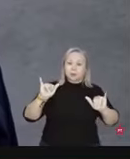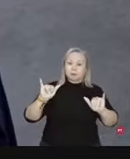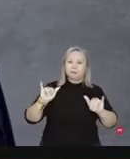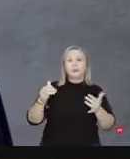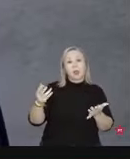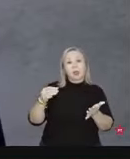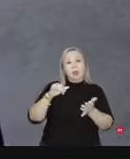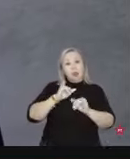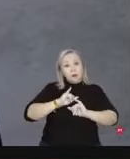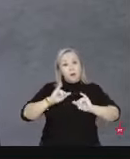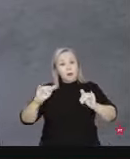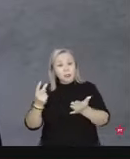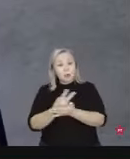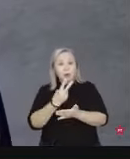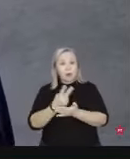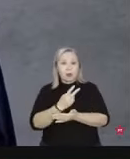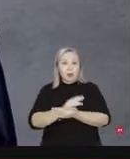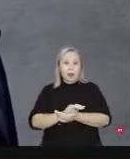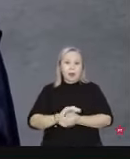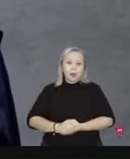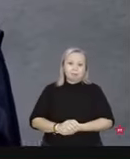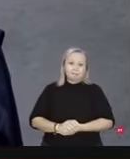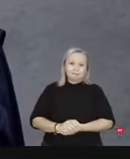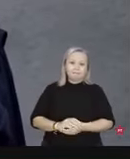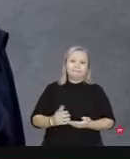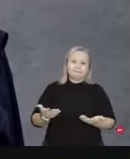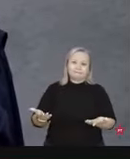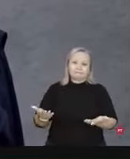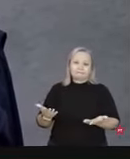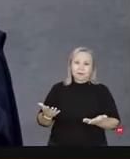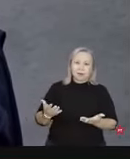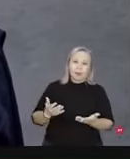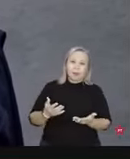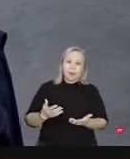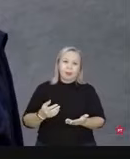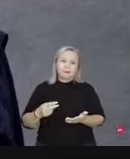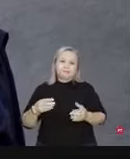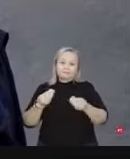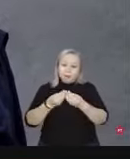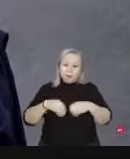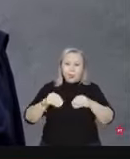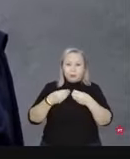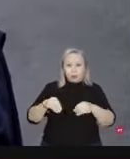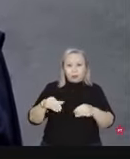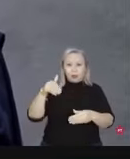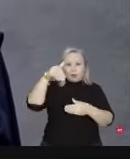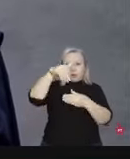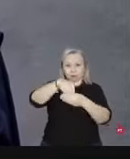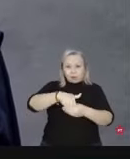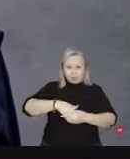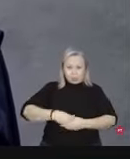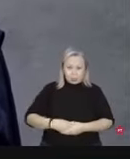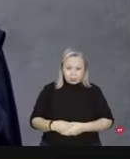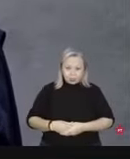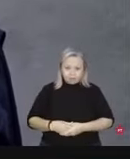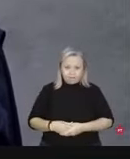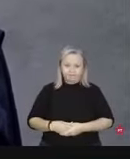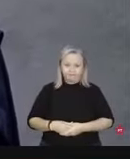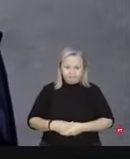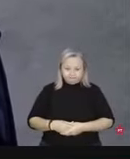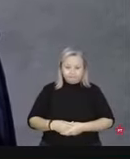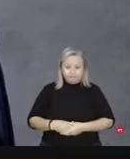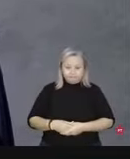maculasse a liberdade de escolha dos eleitores e eleitoras e a lisura do pleito eleitoral.